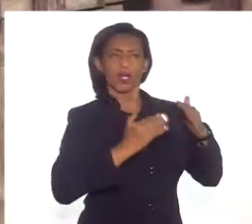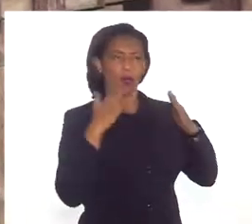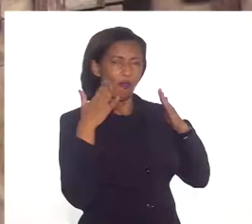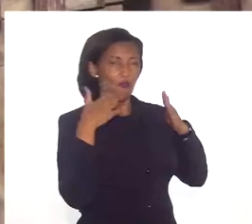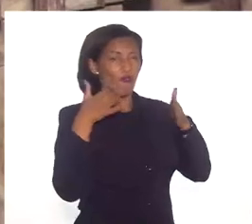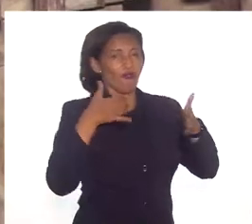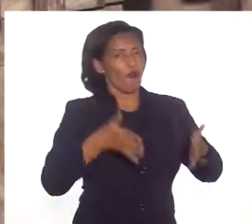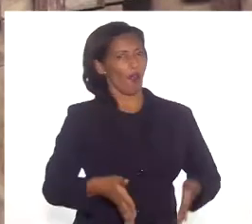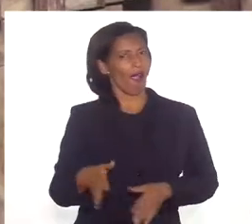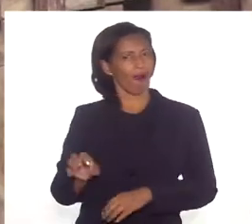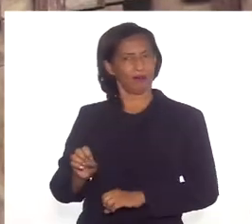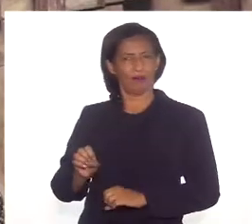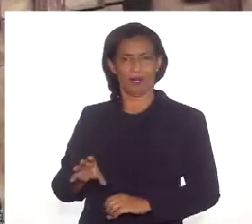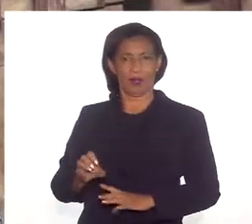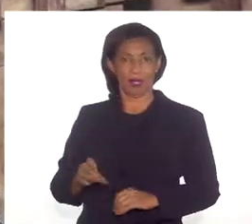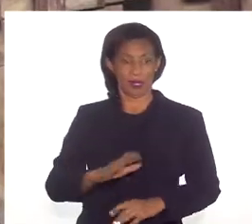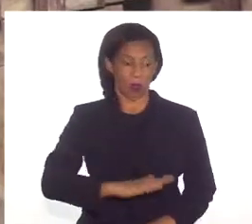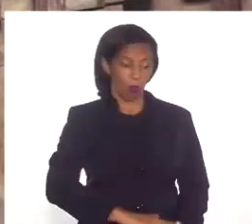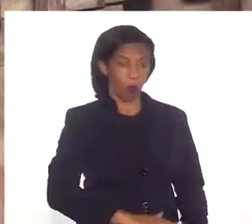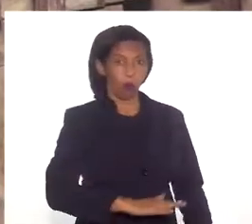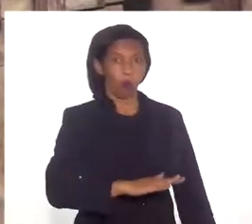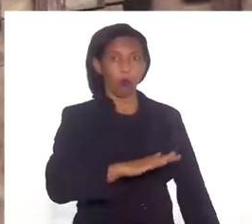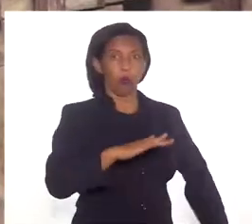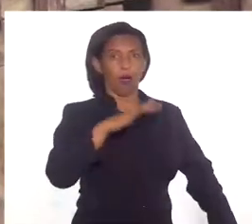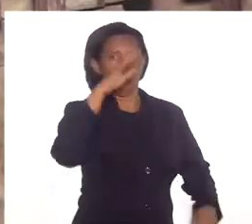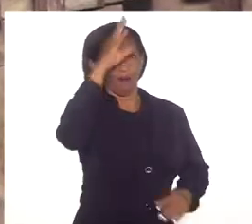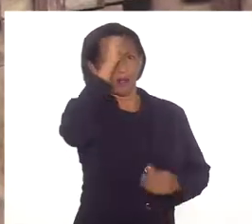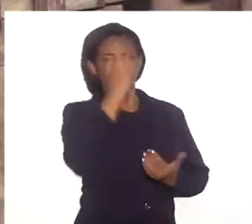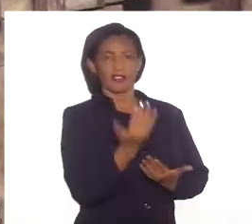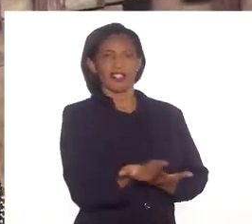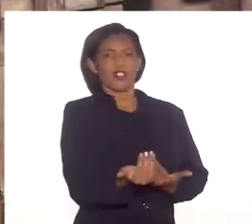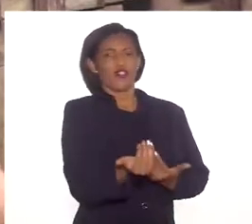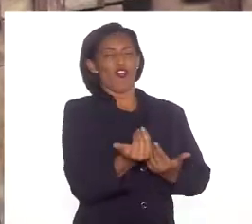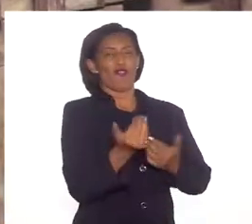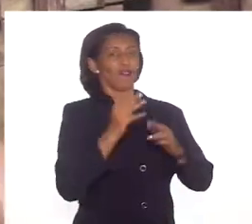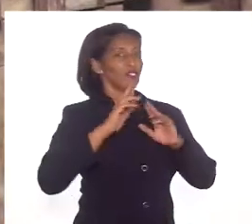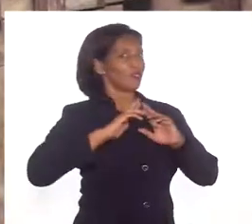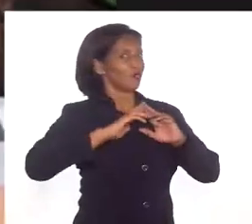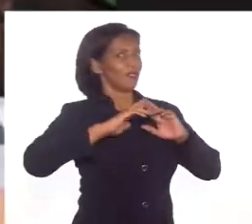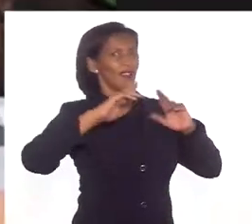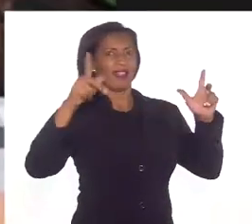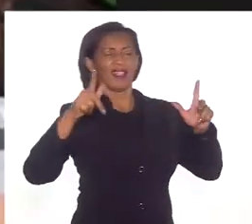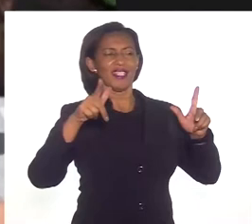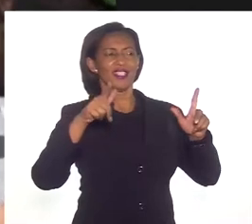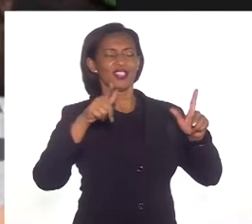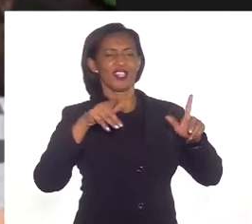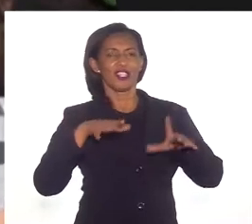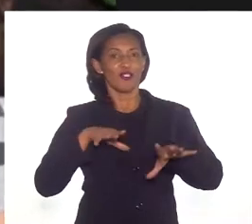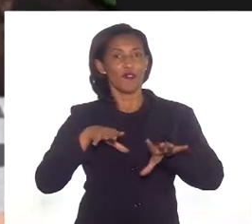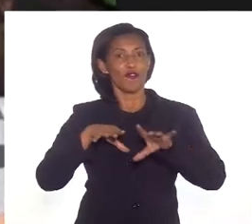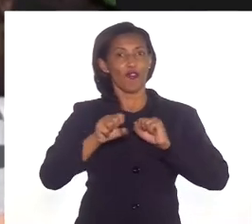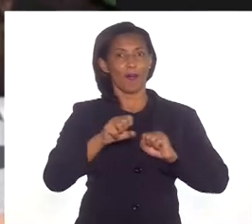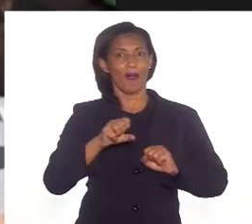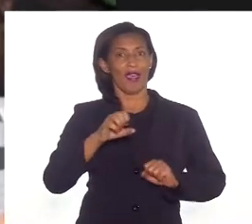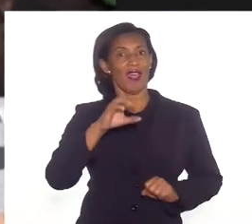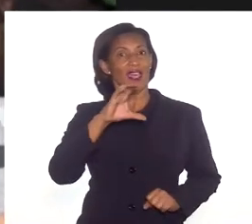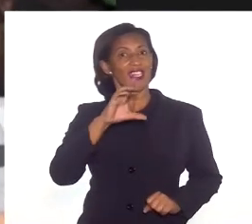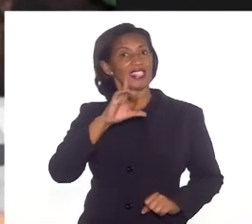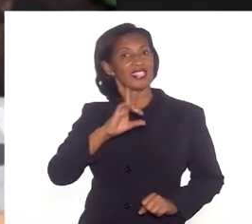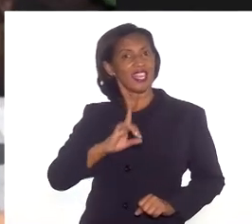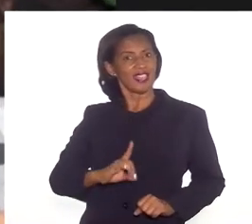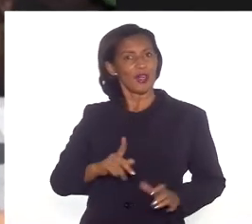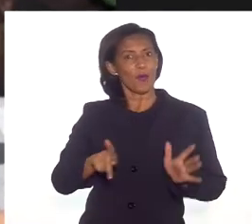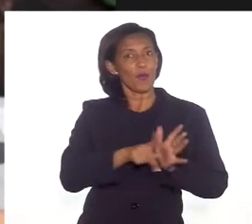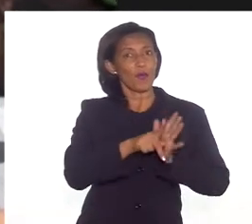momento focado para a educação. A criação desse jovem é toda focada em formar um cidadão ali